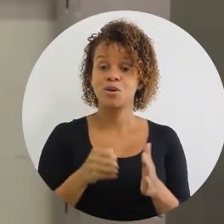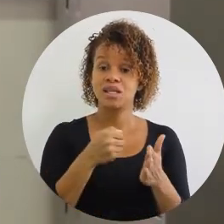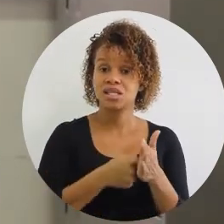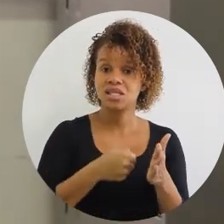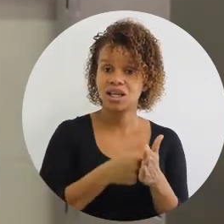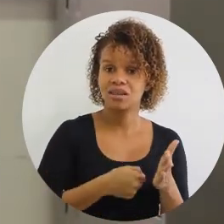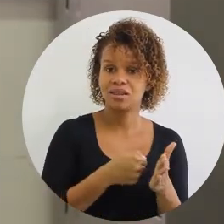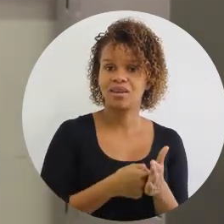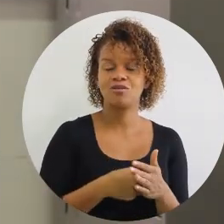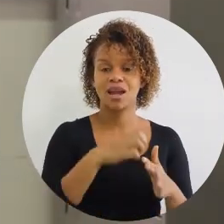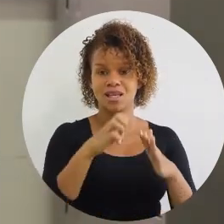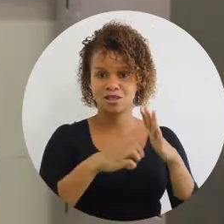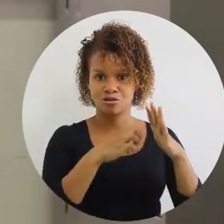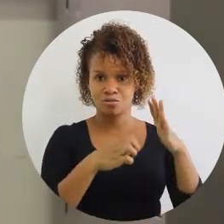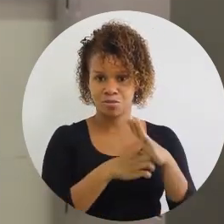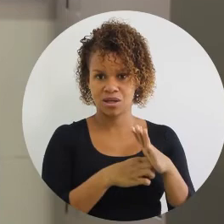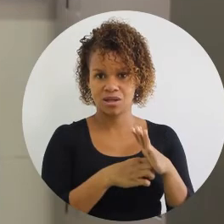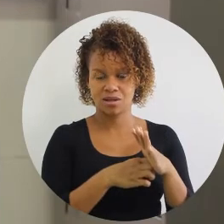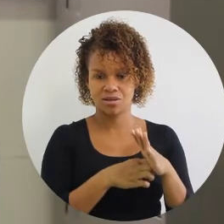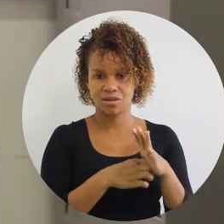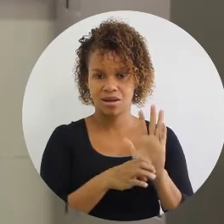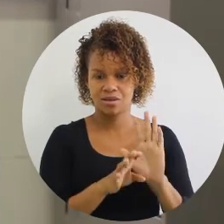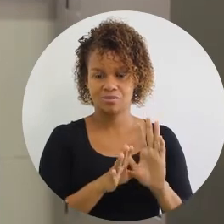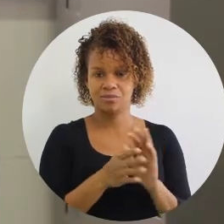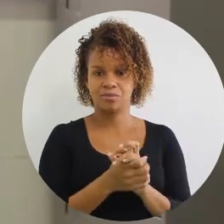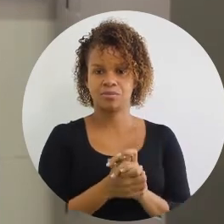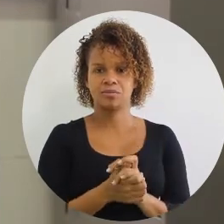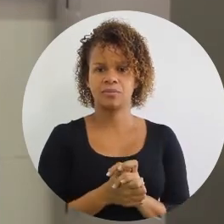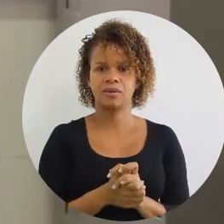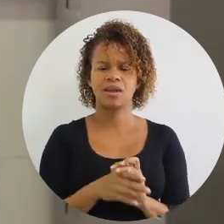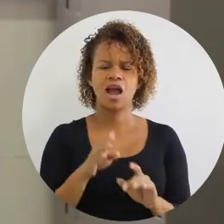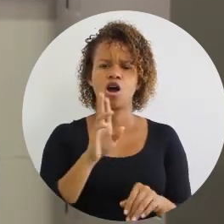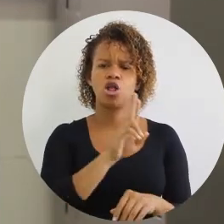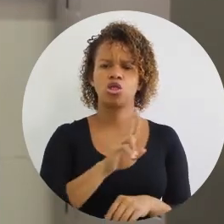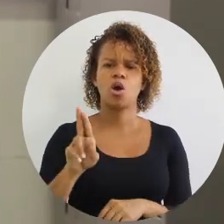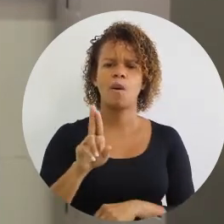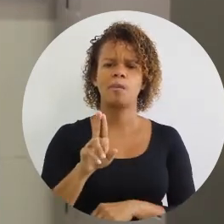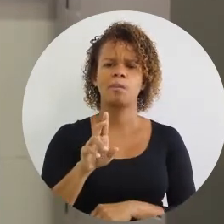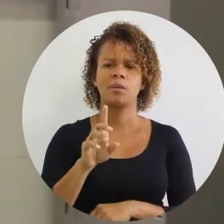que as empresas produzam para a exportação, que é chamado drawback